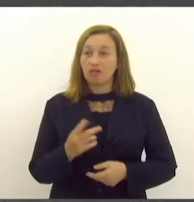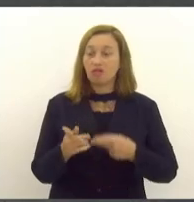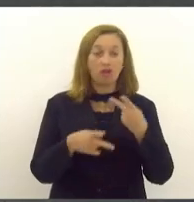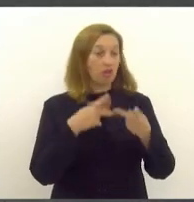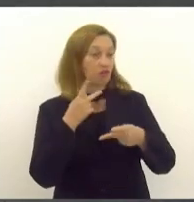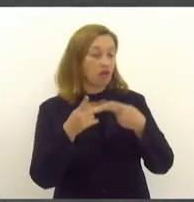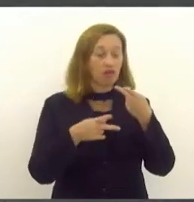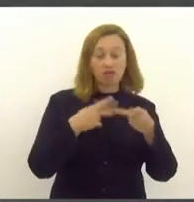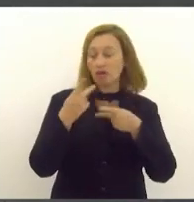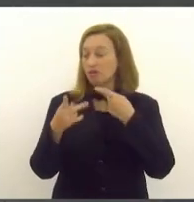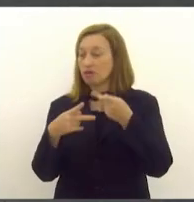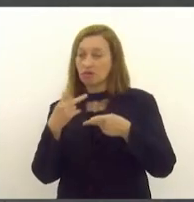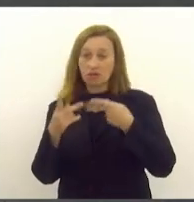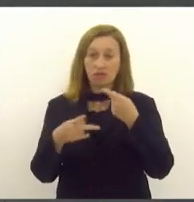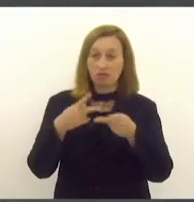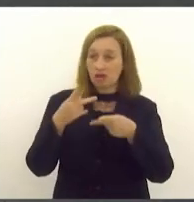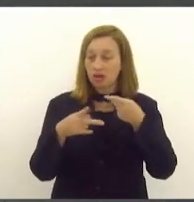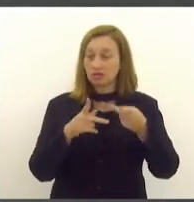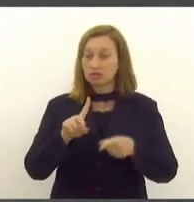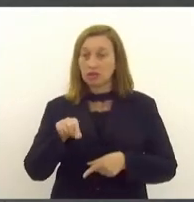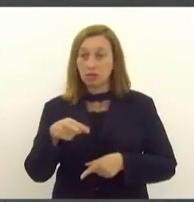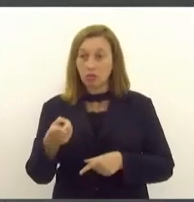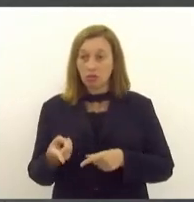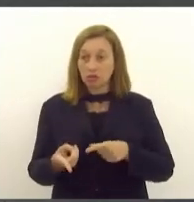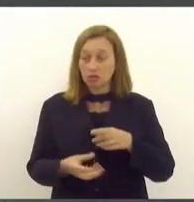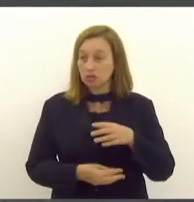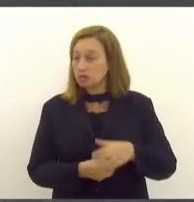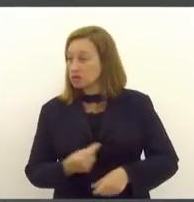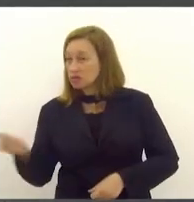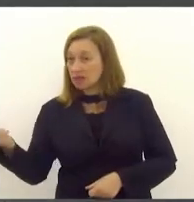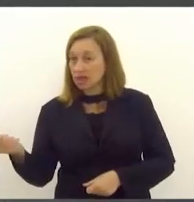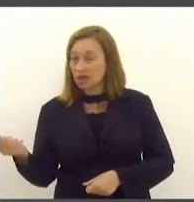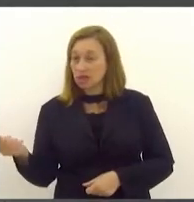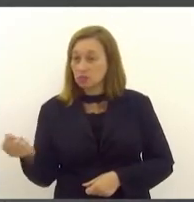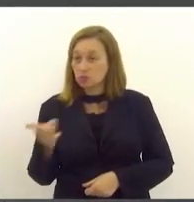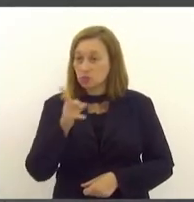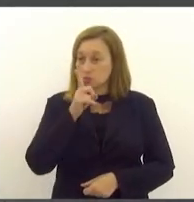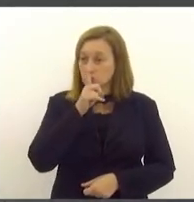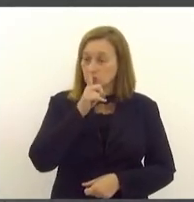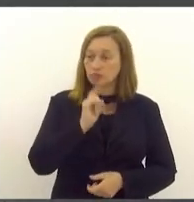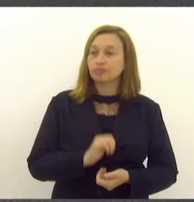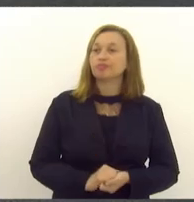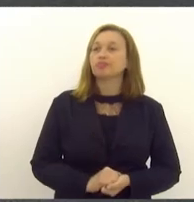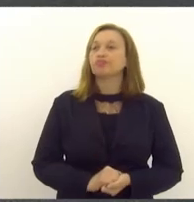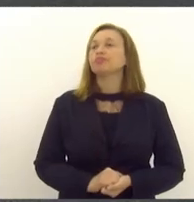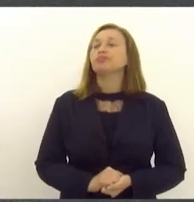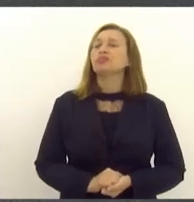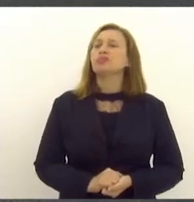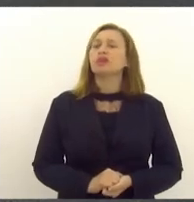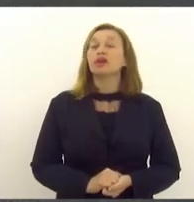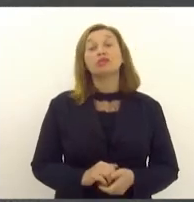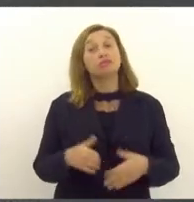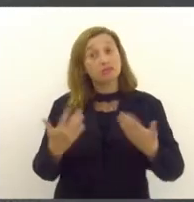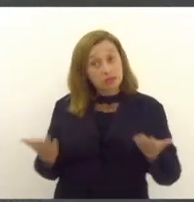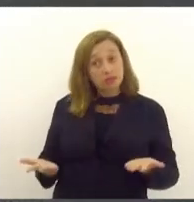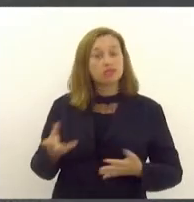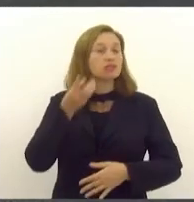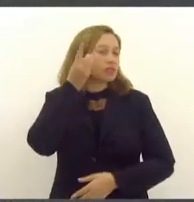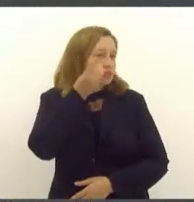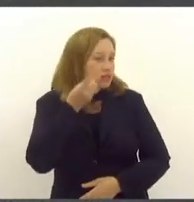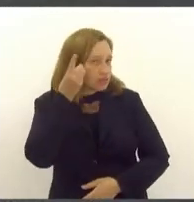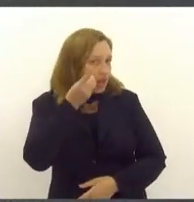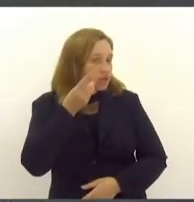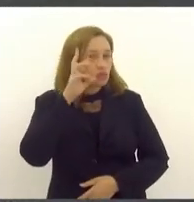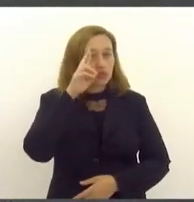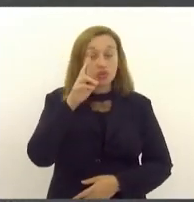arrotam o que bem querem depois vão embora com rabinho entre as pernas E aí Deputado vossa excelência